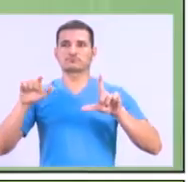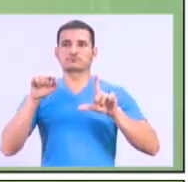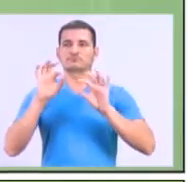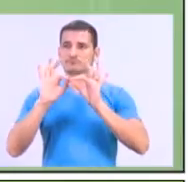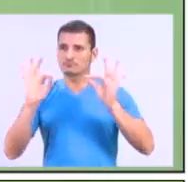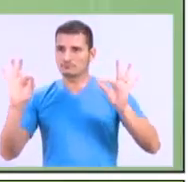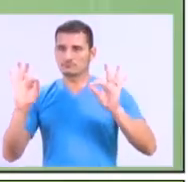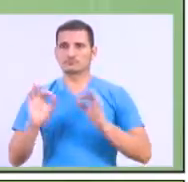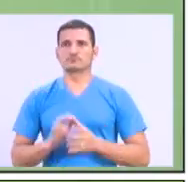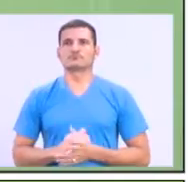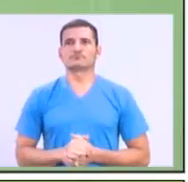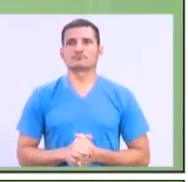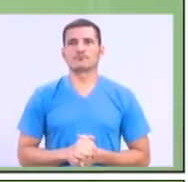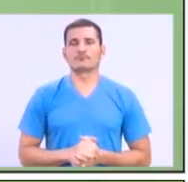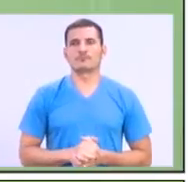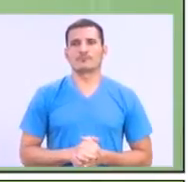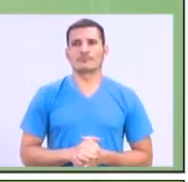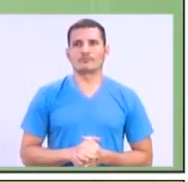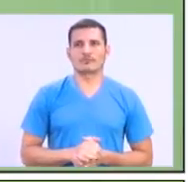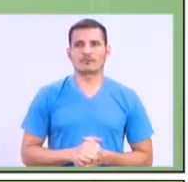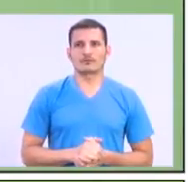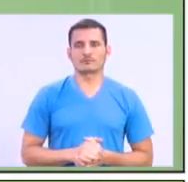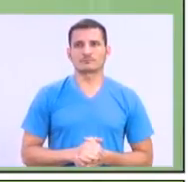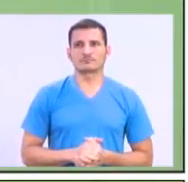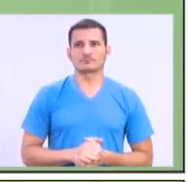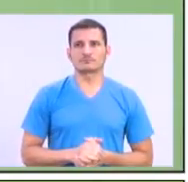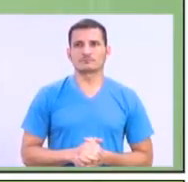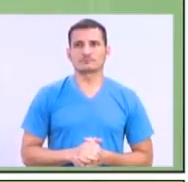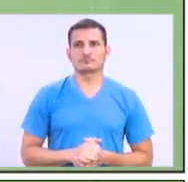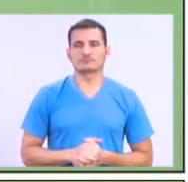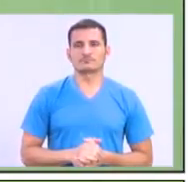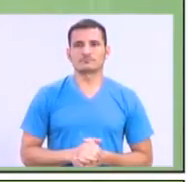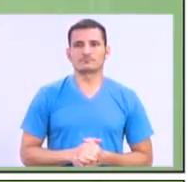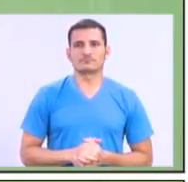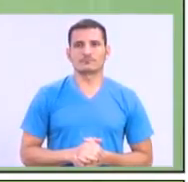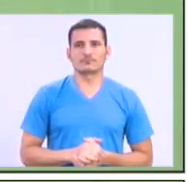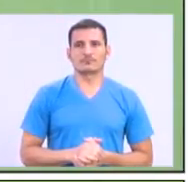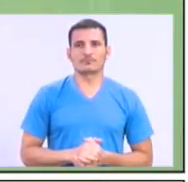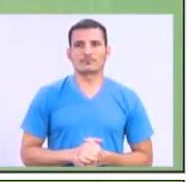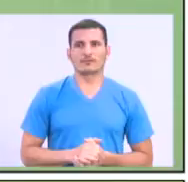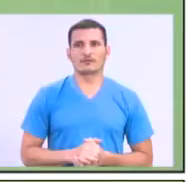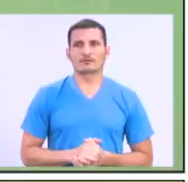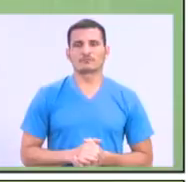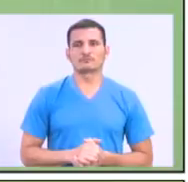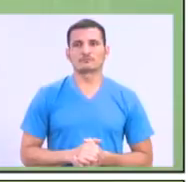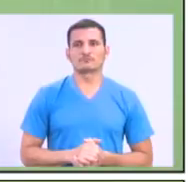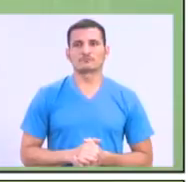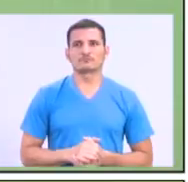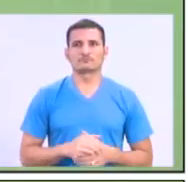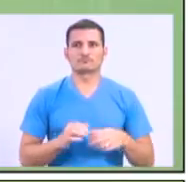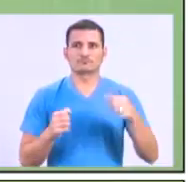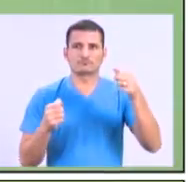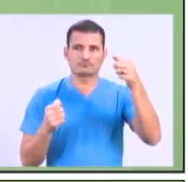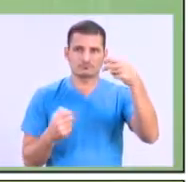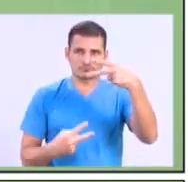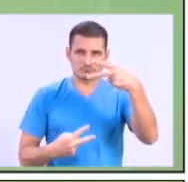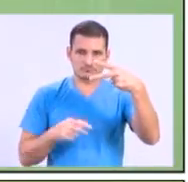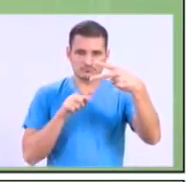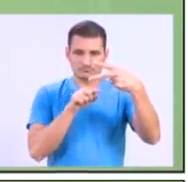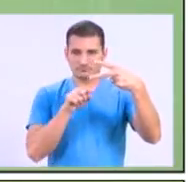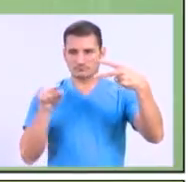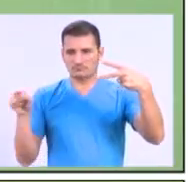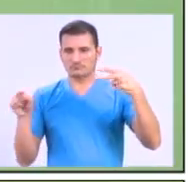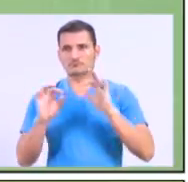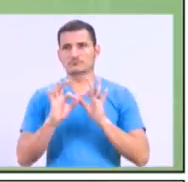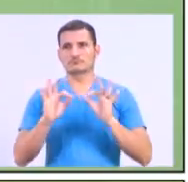atenção que temos os delimitadores PHP, abertura e fechamento. Dentro dessa delimitação de código,